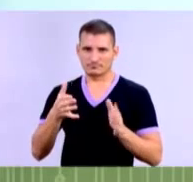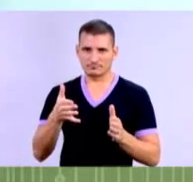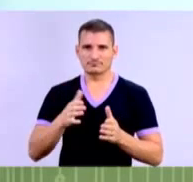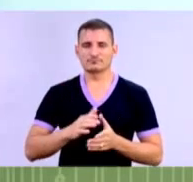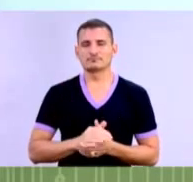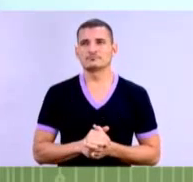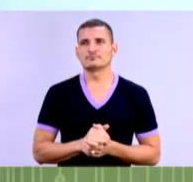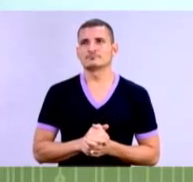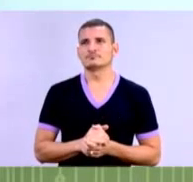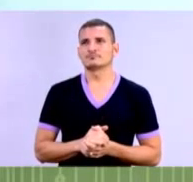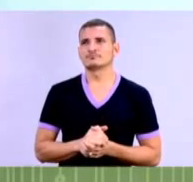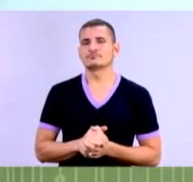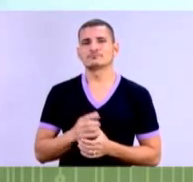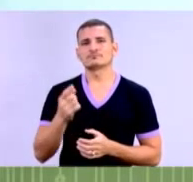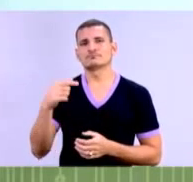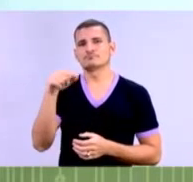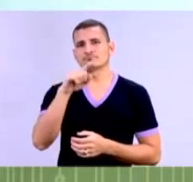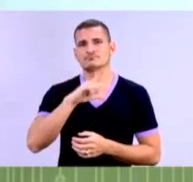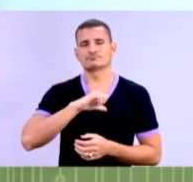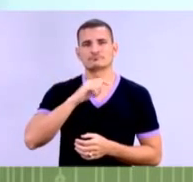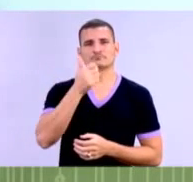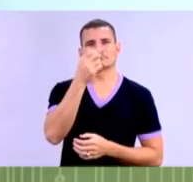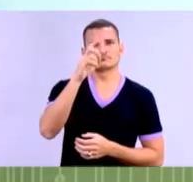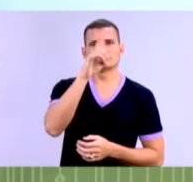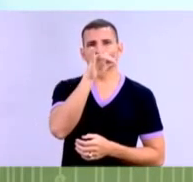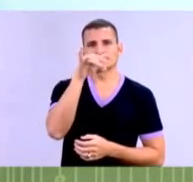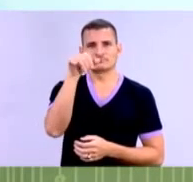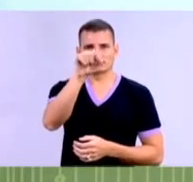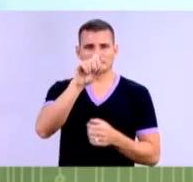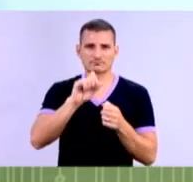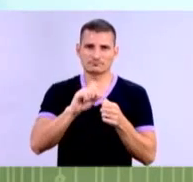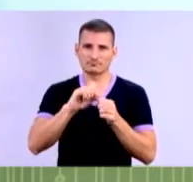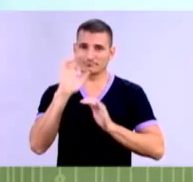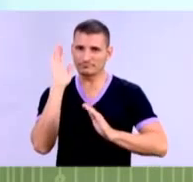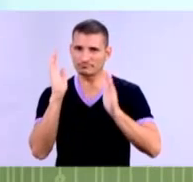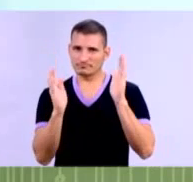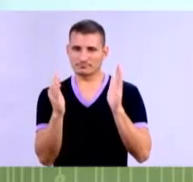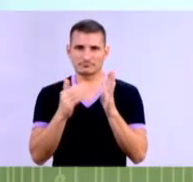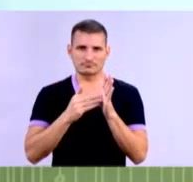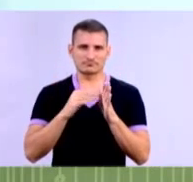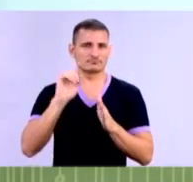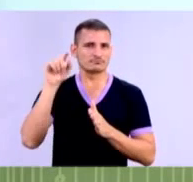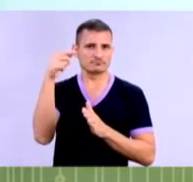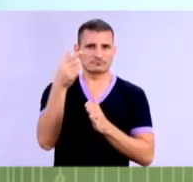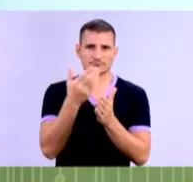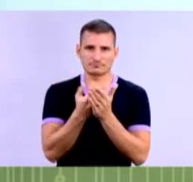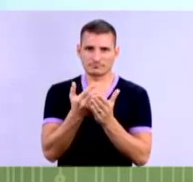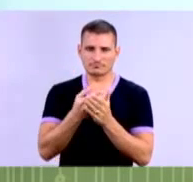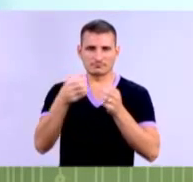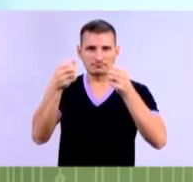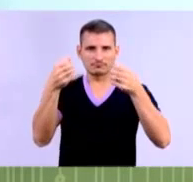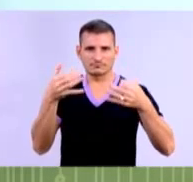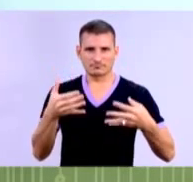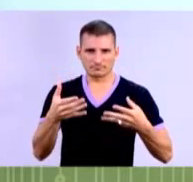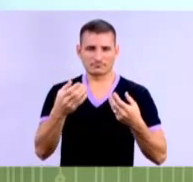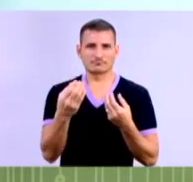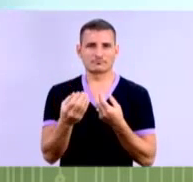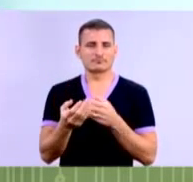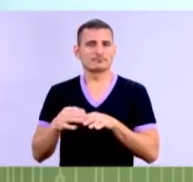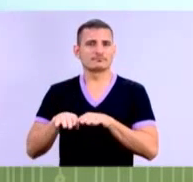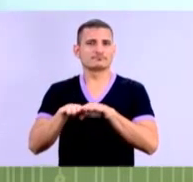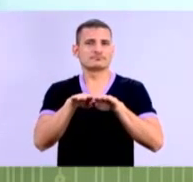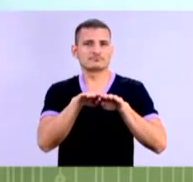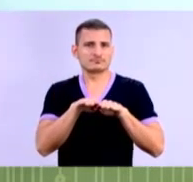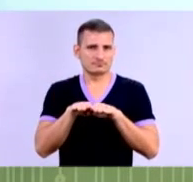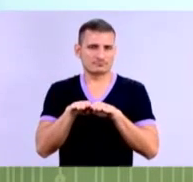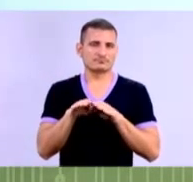então vocês podem ir, tem 15 dias para fazer, e nós vamos, na próxima aula, falar das padronizações,